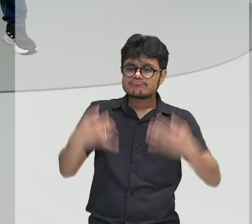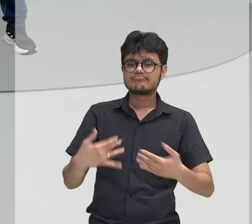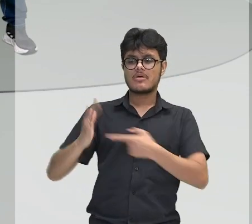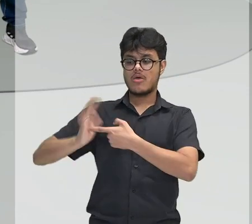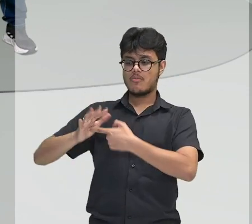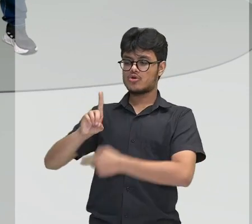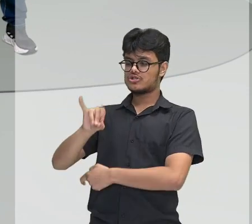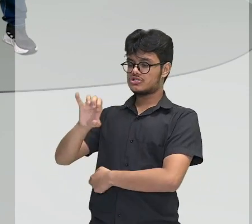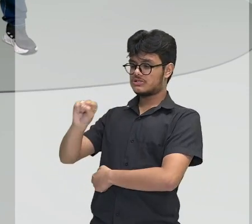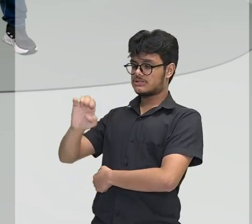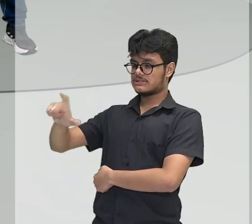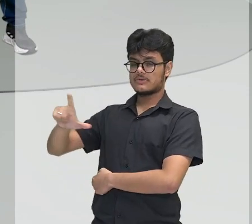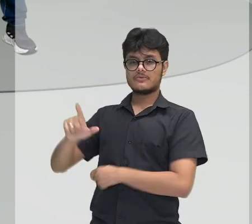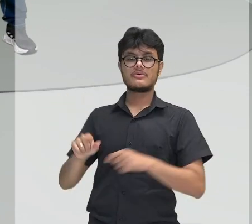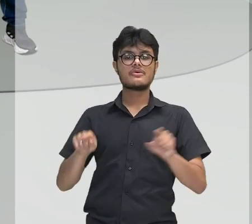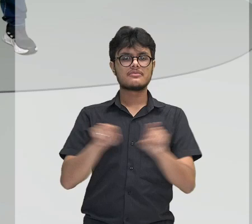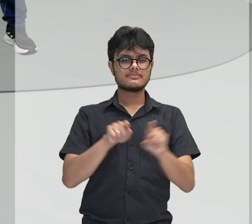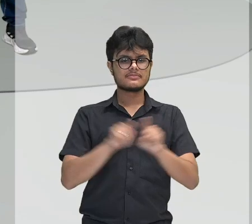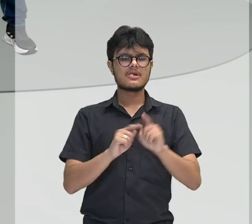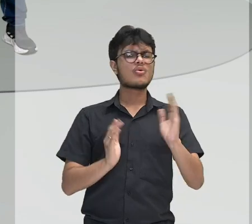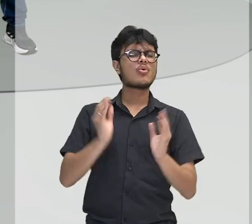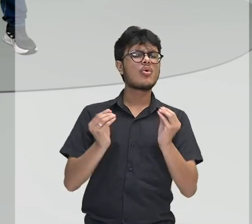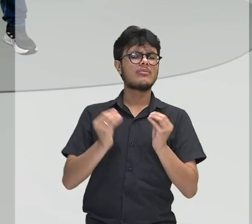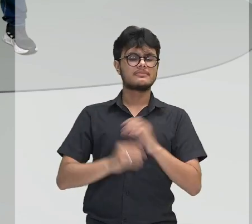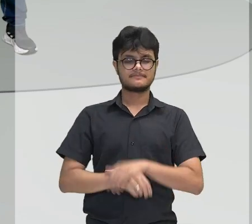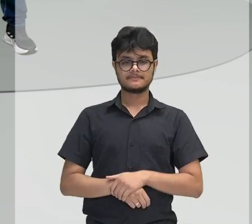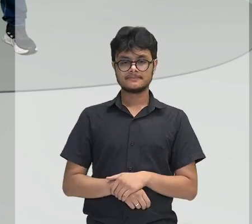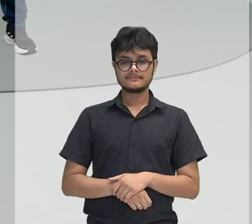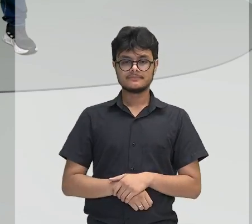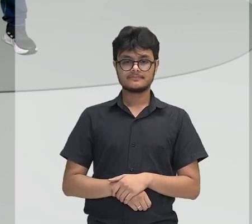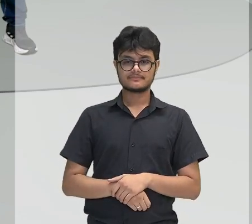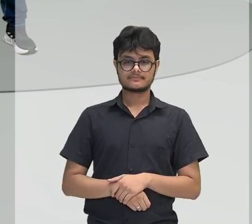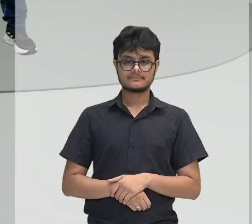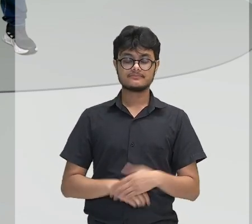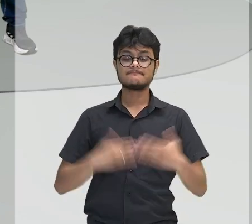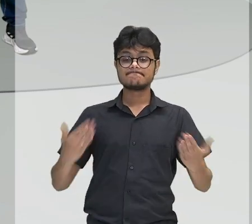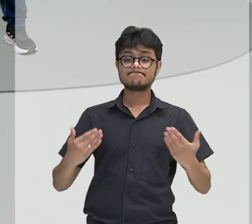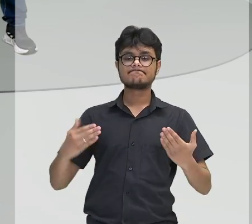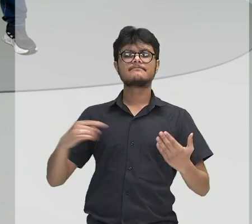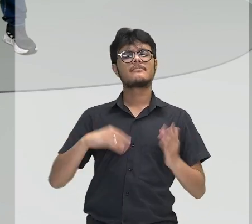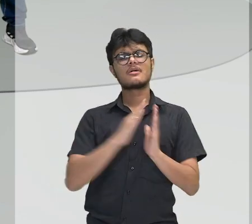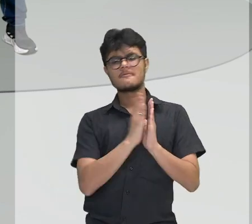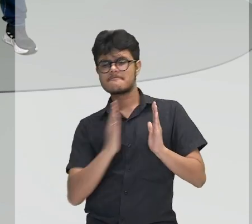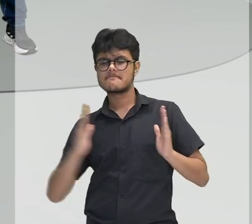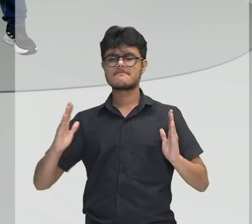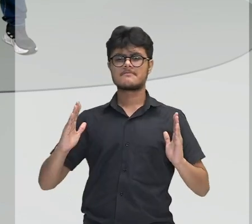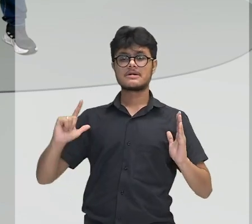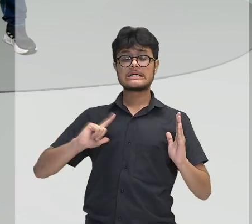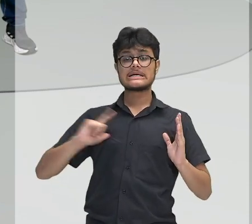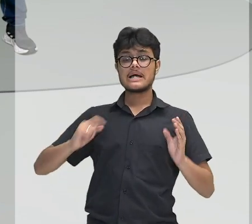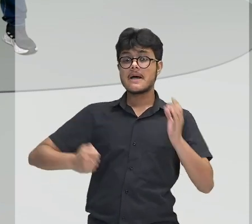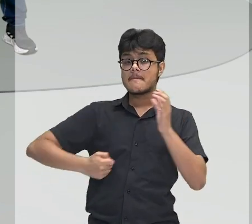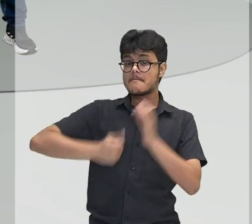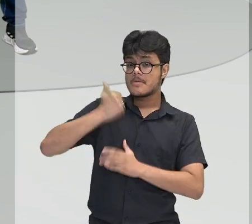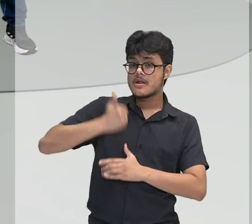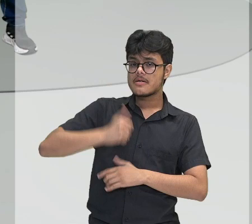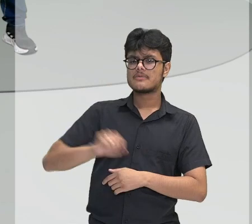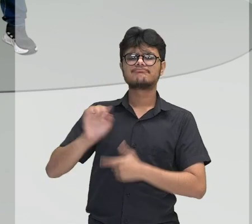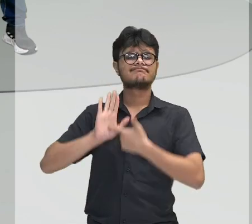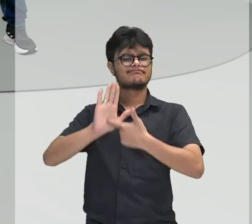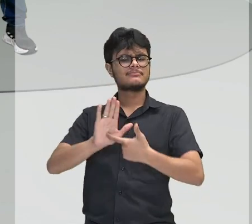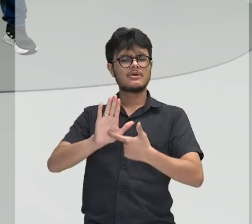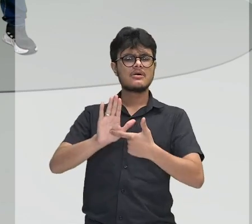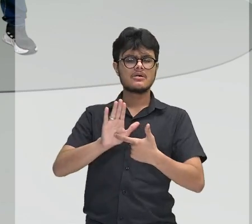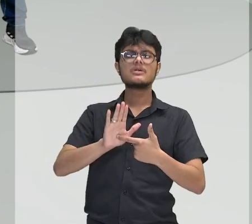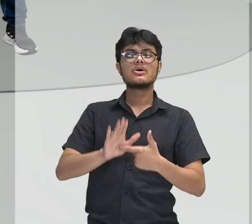o motor diesel, o ciclo de diesel, tá certo? Bom, esse ciclo ele foi pela primeira vez mostrado para o